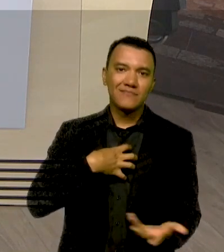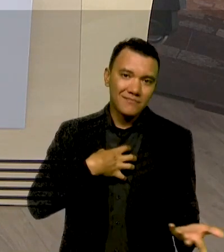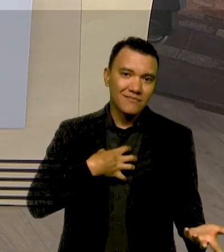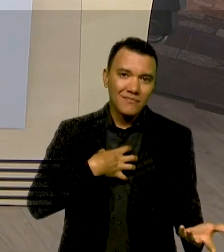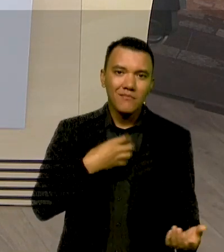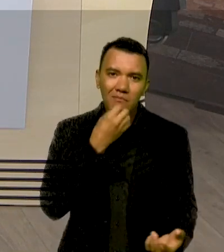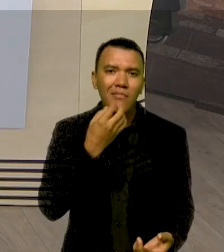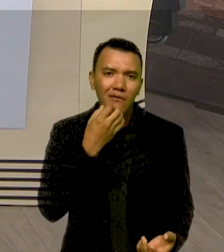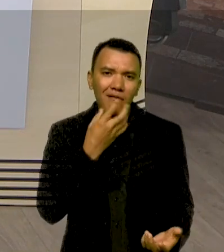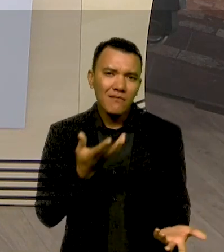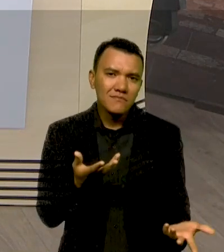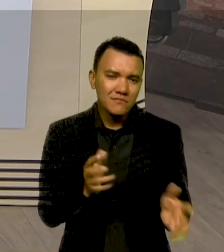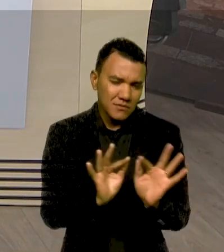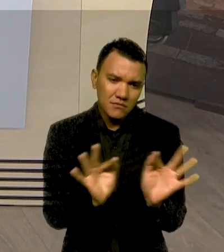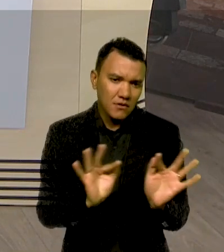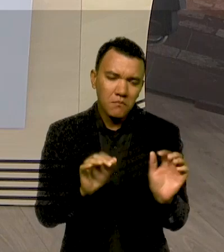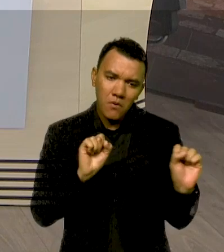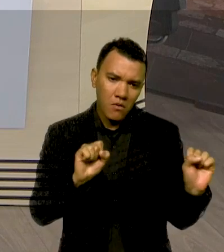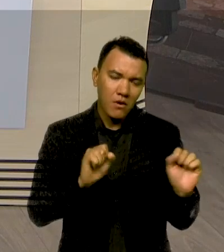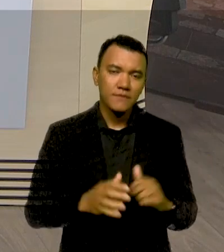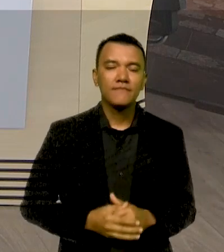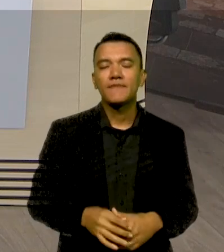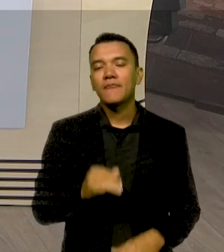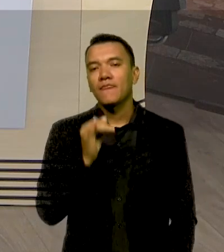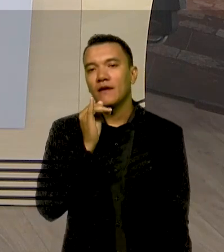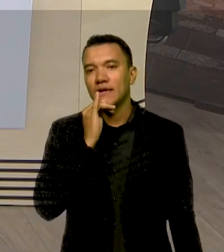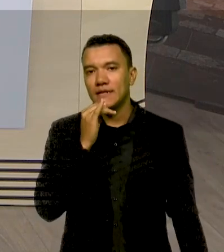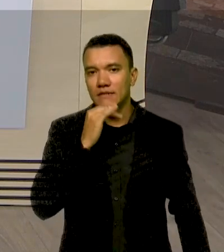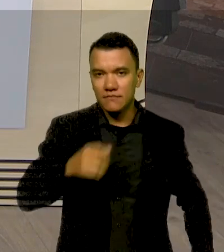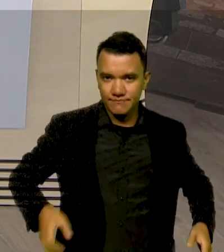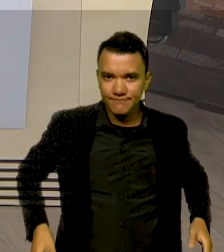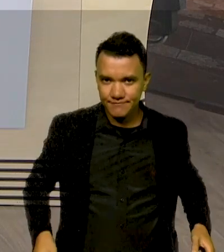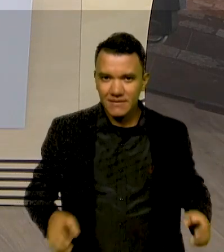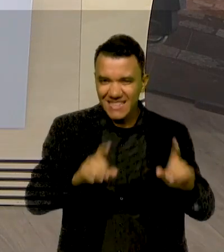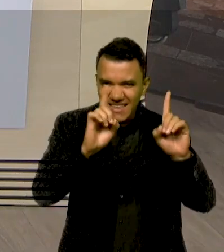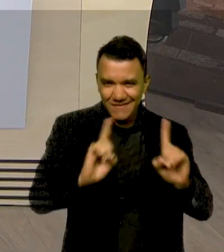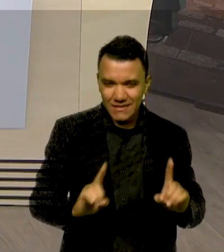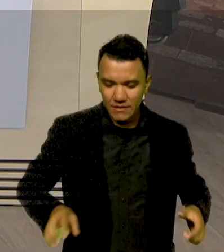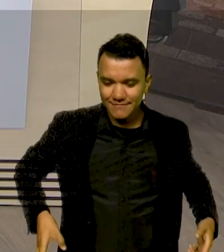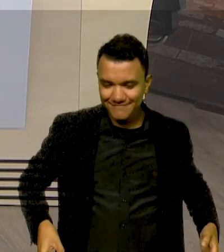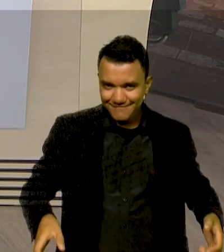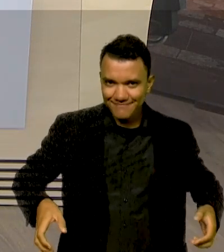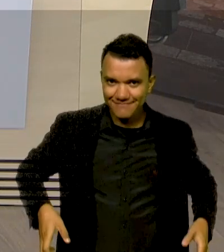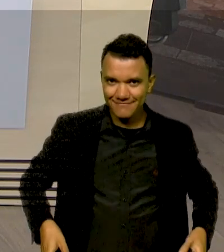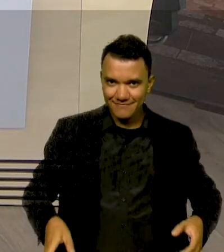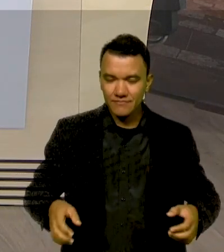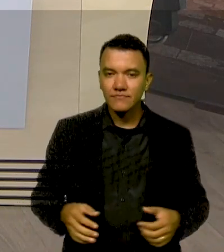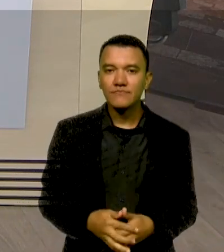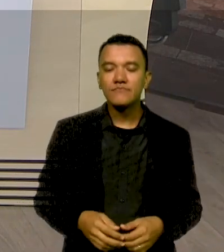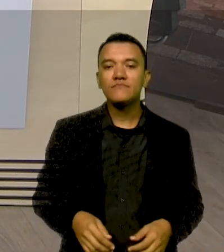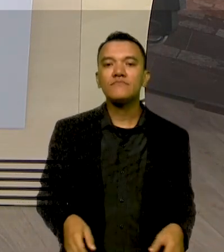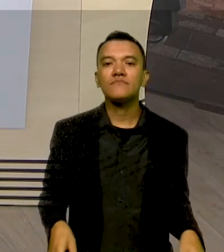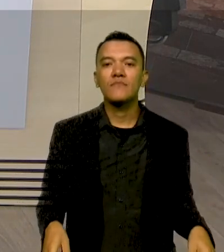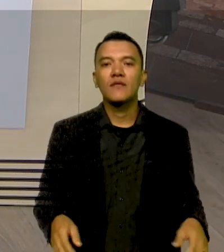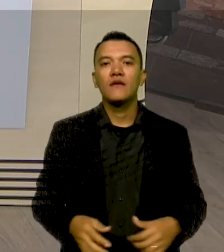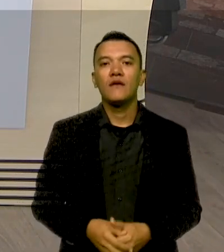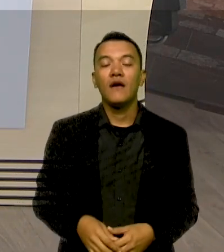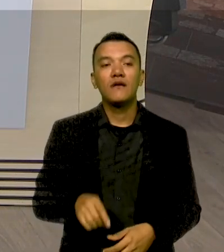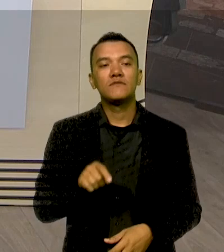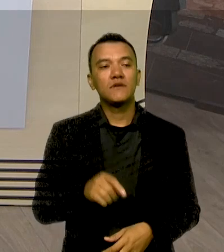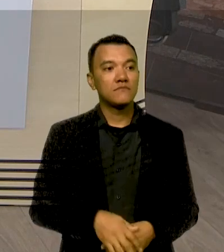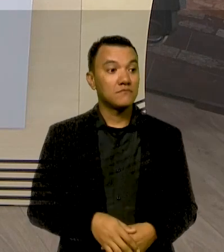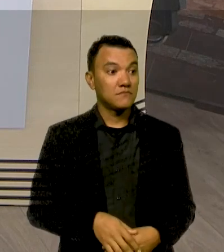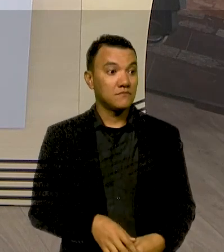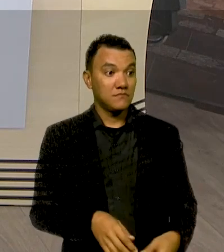o mesmo exemplo que eu gosto de dar para os alunos, uma pessoa que é cadeirante, usuário de cadeira de rodas, Se você passa, vê que ela está vindo, você vai abrir uma porta, se você abre a